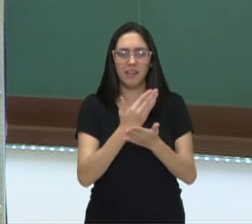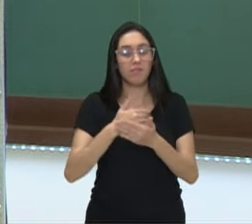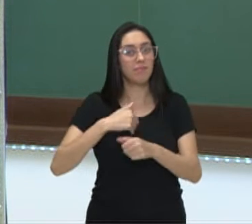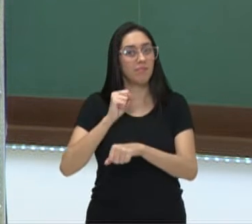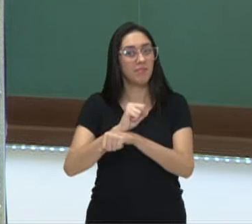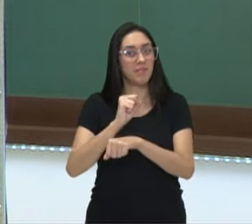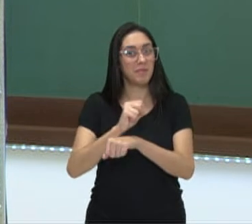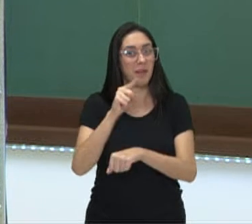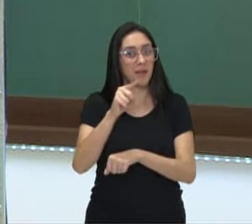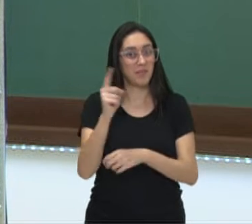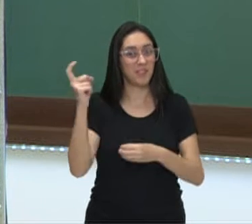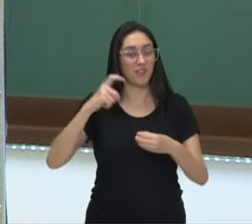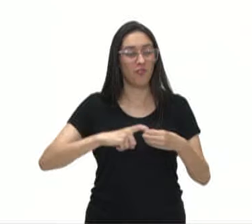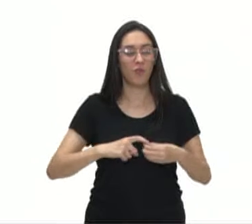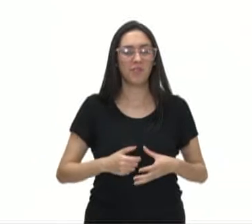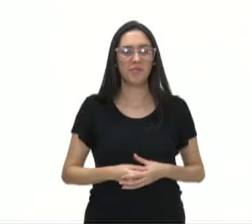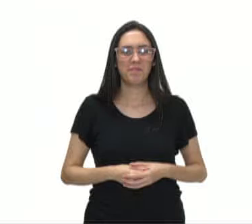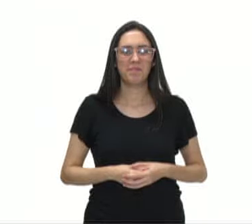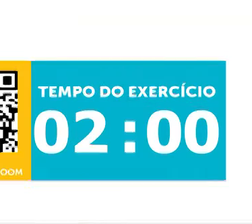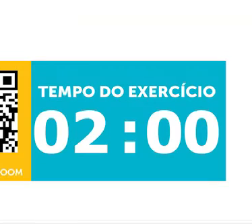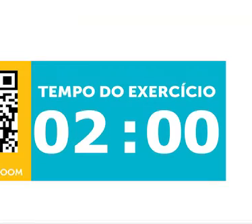estamos esperando você aqui.